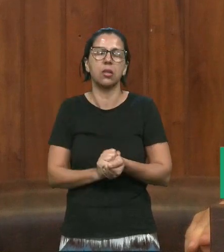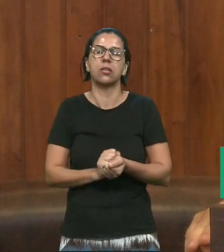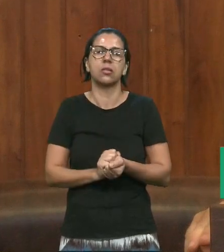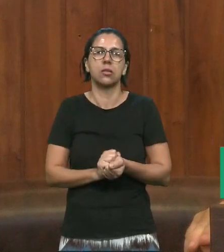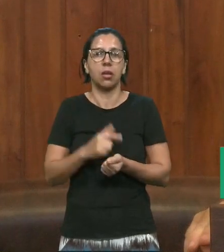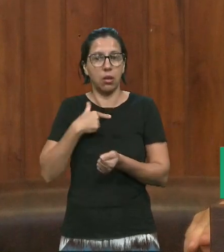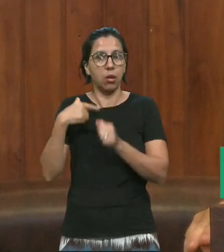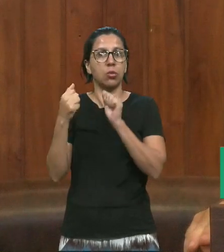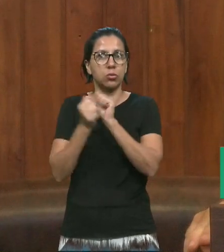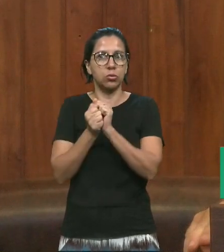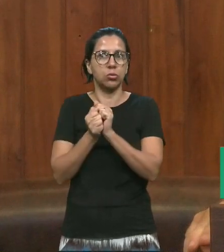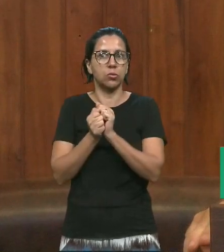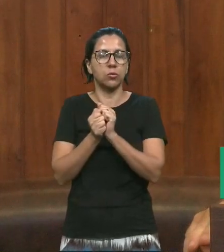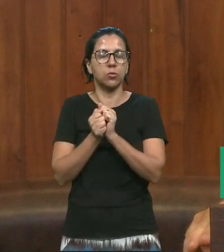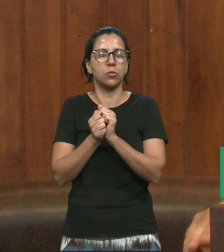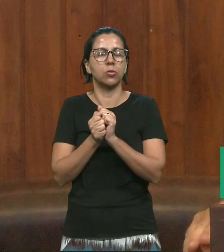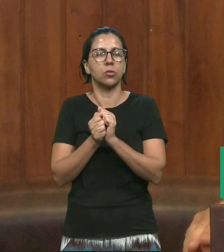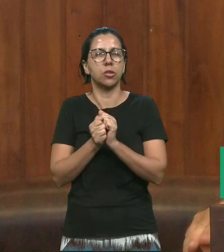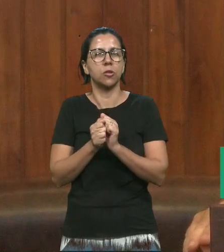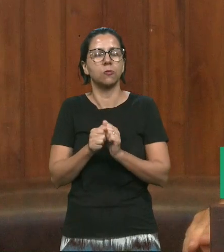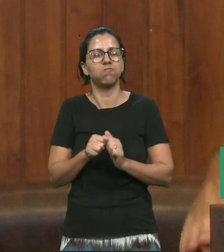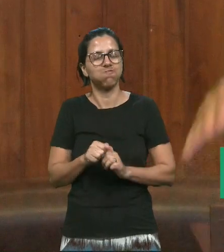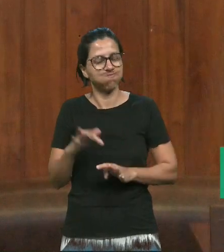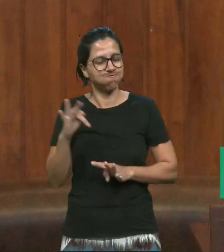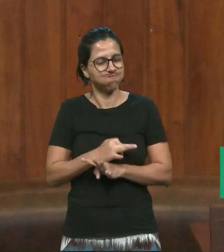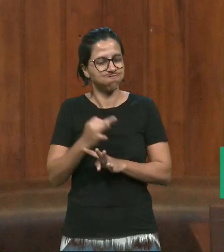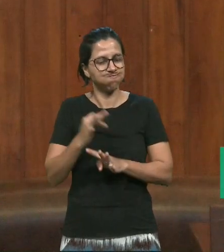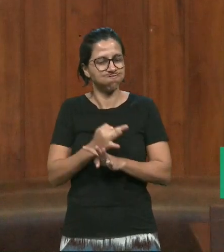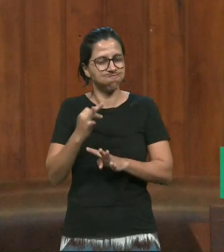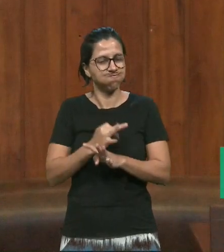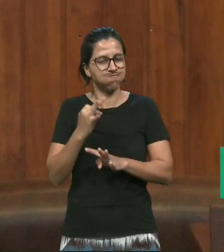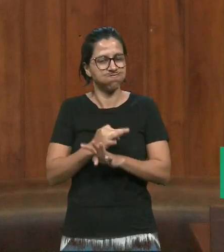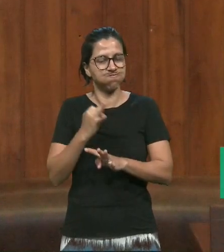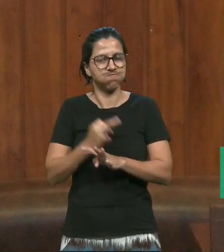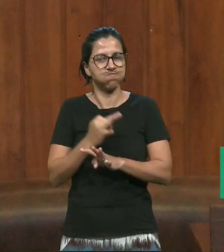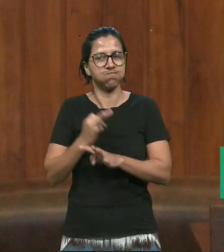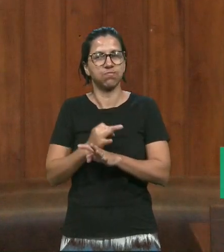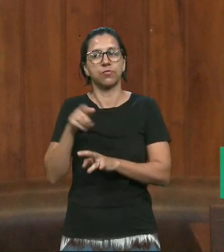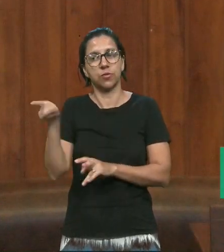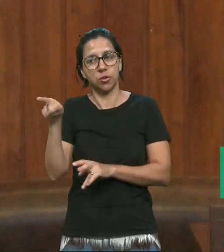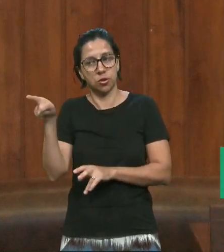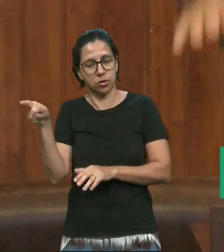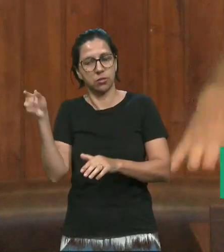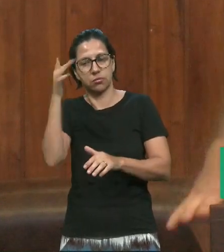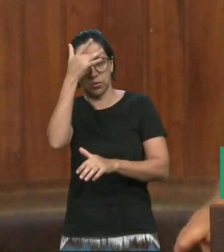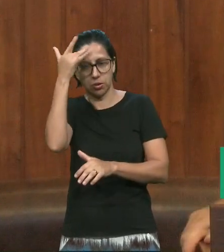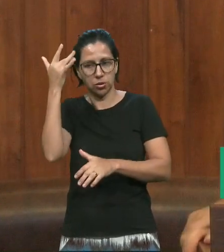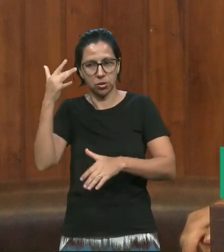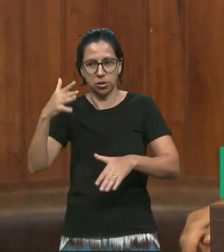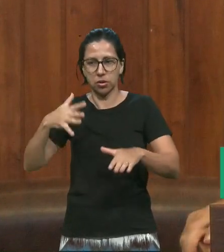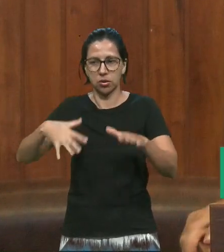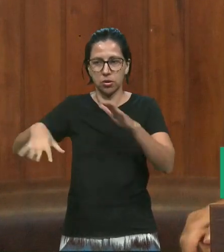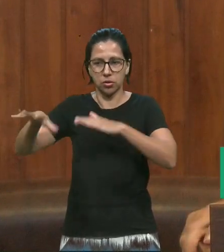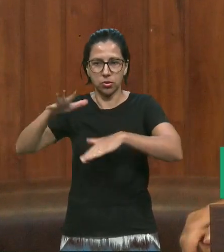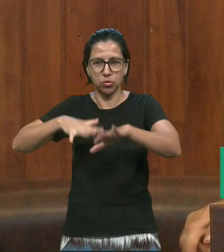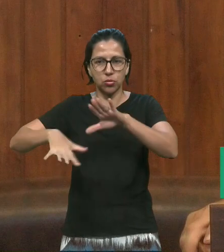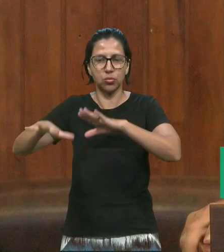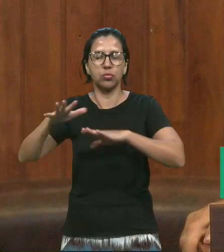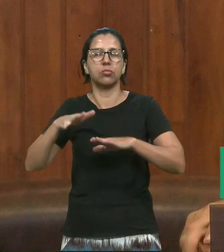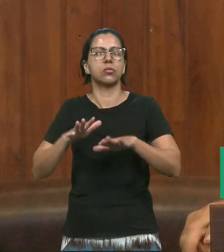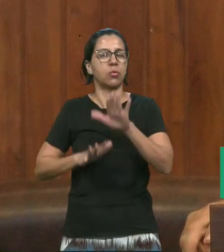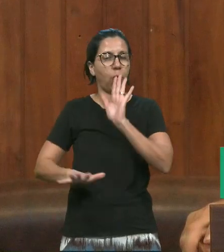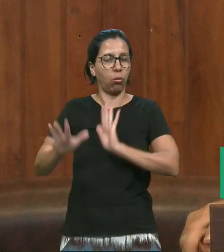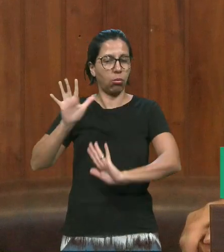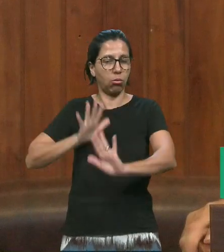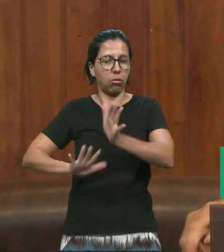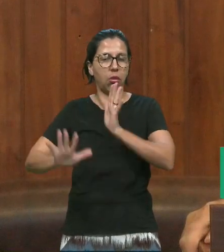Travado na garganta aqui, para poder gritar lá, que você estava no ninho de cobra. um monte de gente ao seu lado, né, mas não